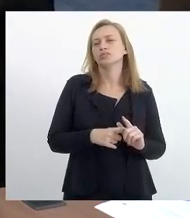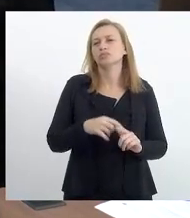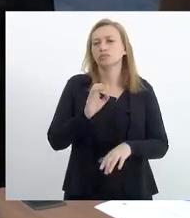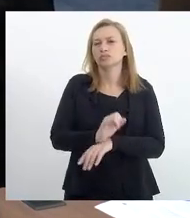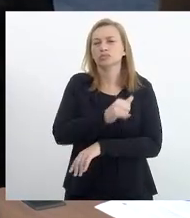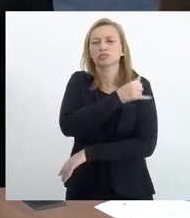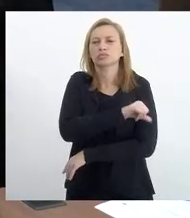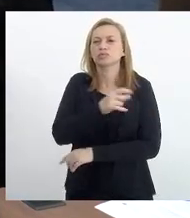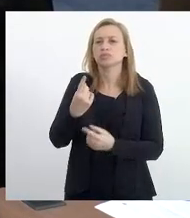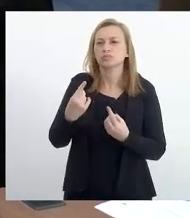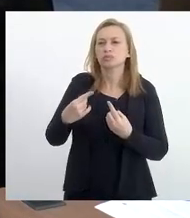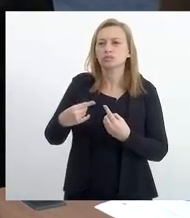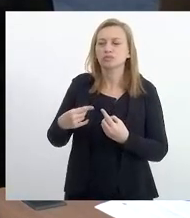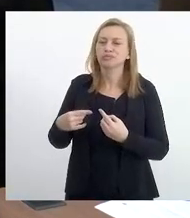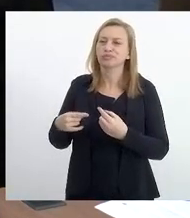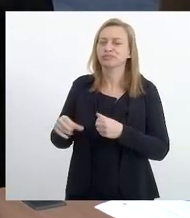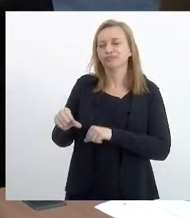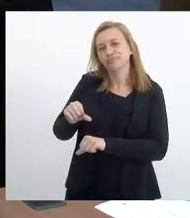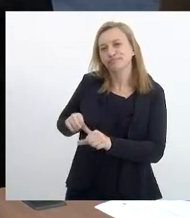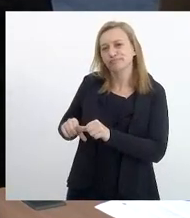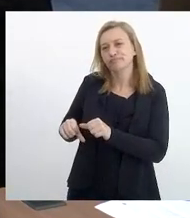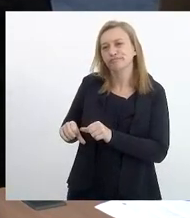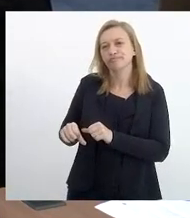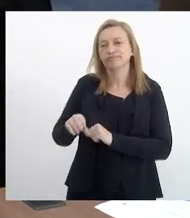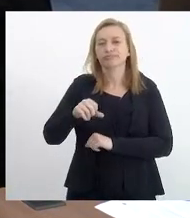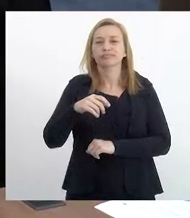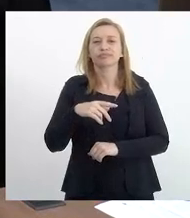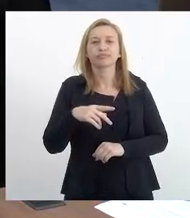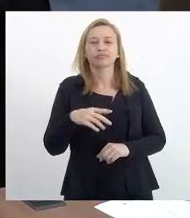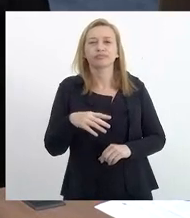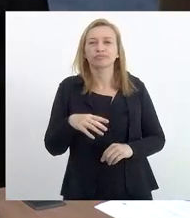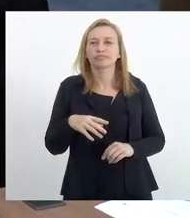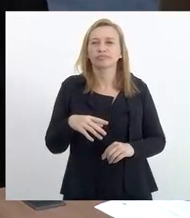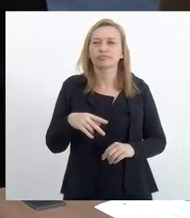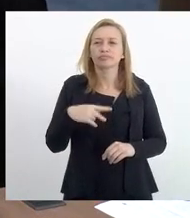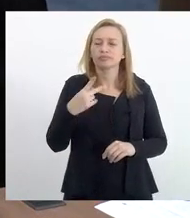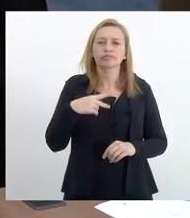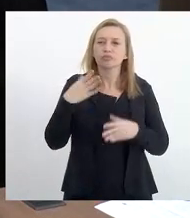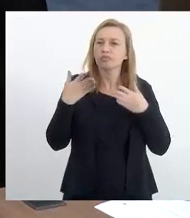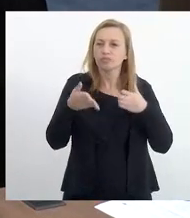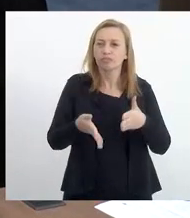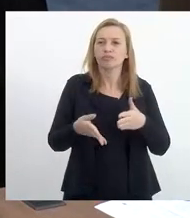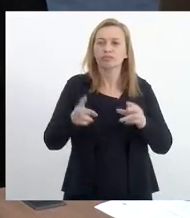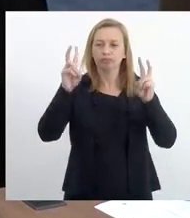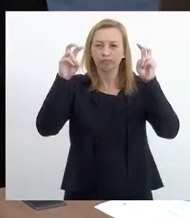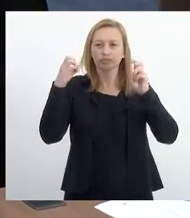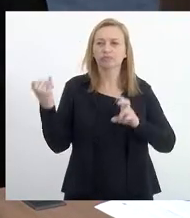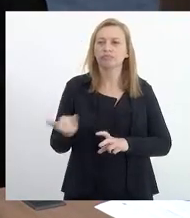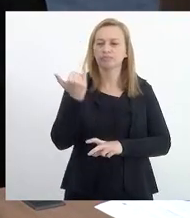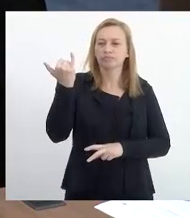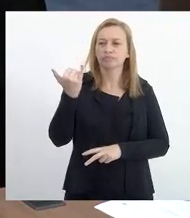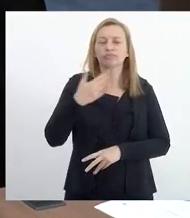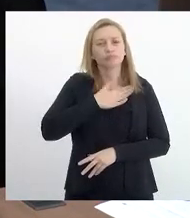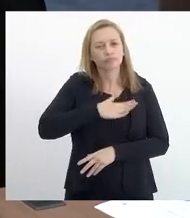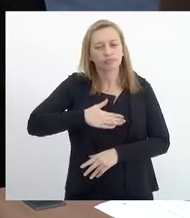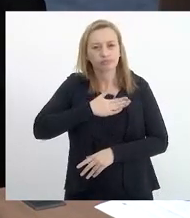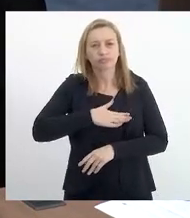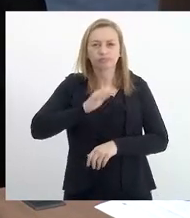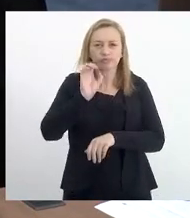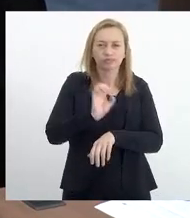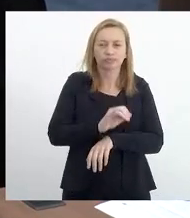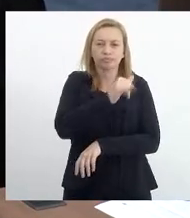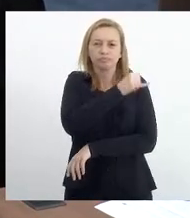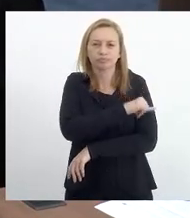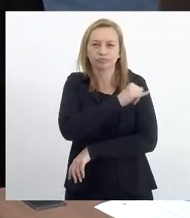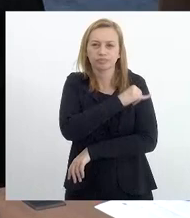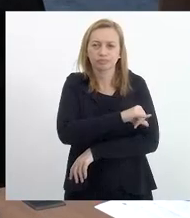contrário, minimizam, ridicularizam esse tema tão importante. Gostaríamos também de que o Estado do Rio de